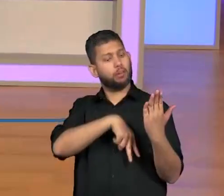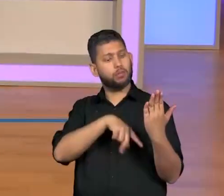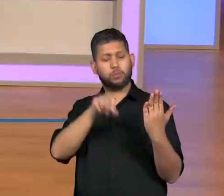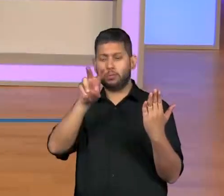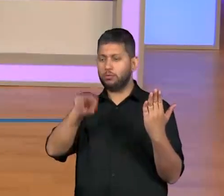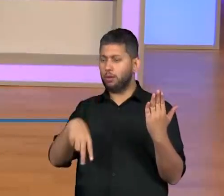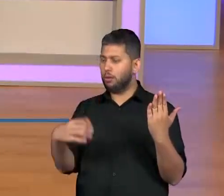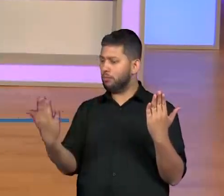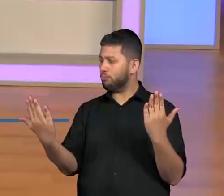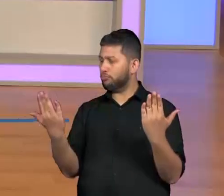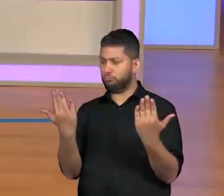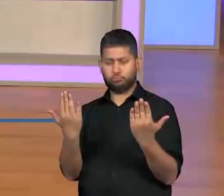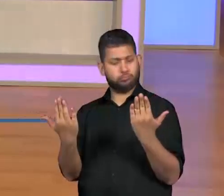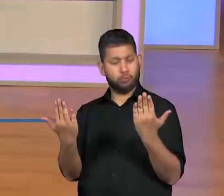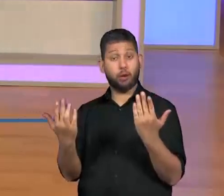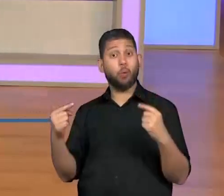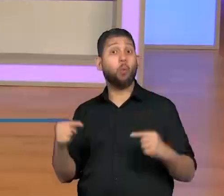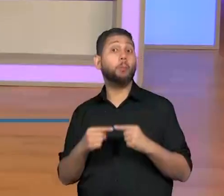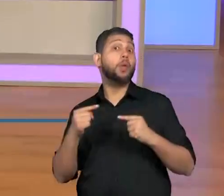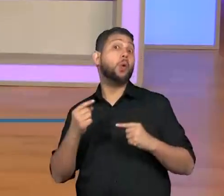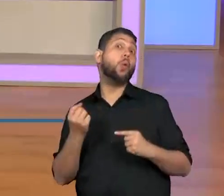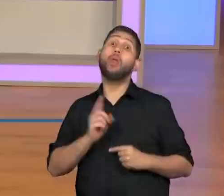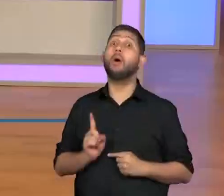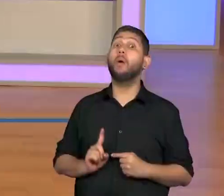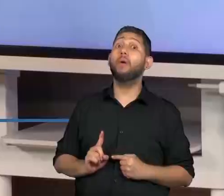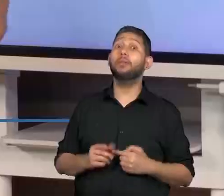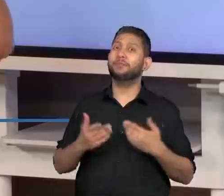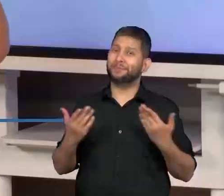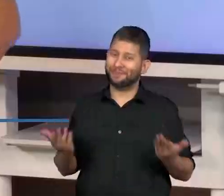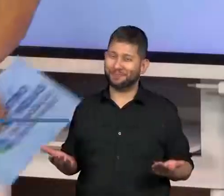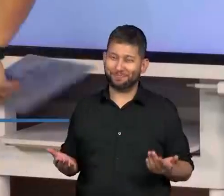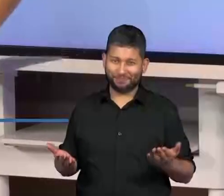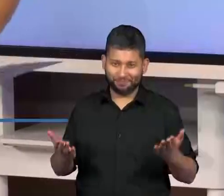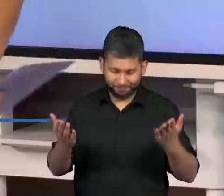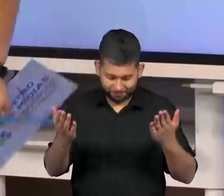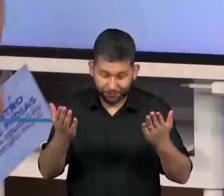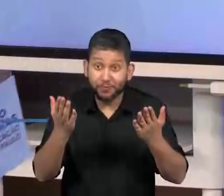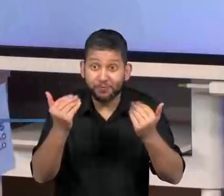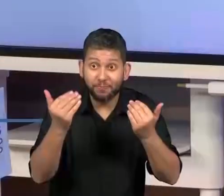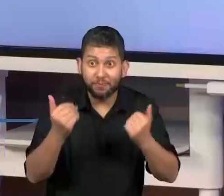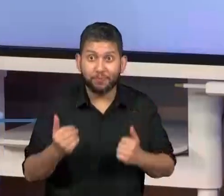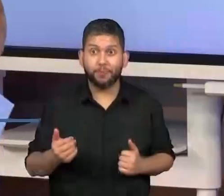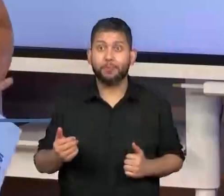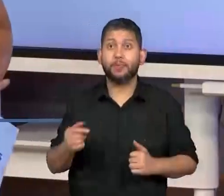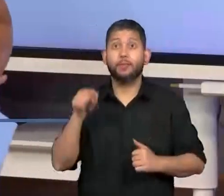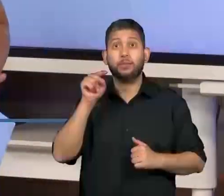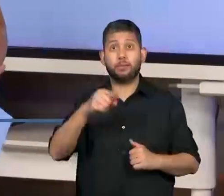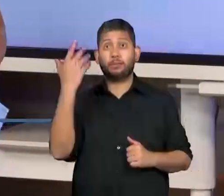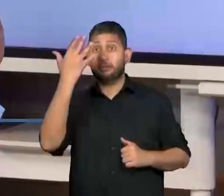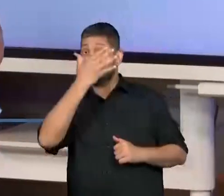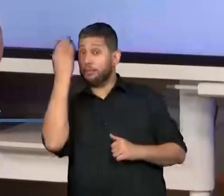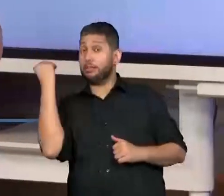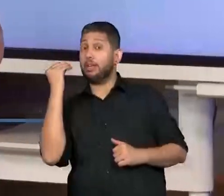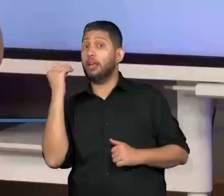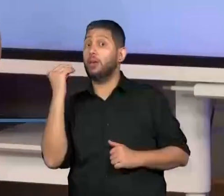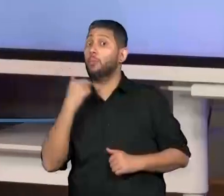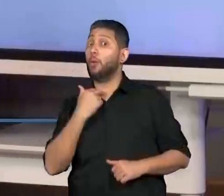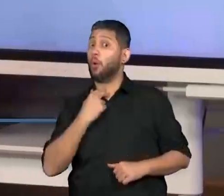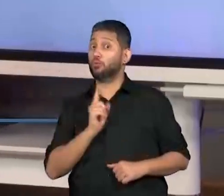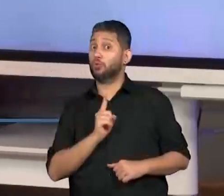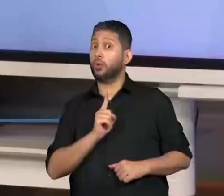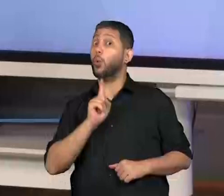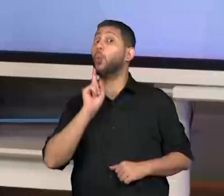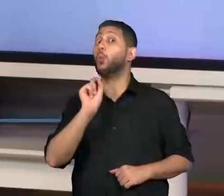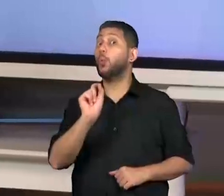da divulgação científica ou não. Vem cá, ó, não pode esquecer do seguinte, quando a gente fala